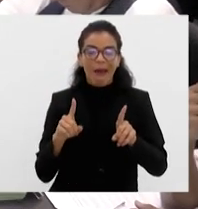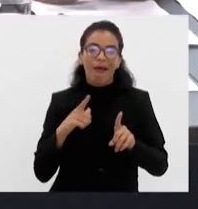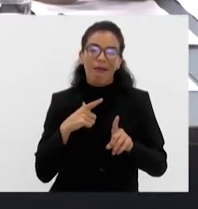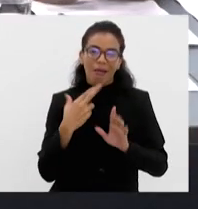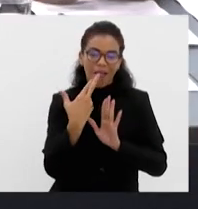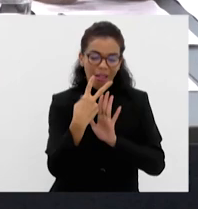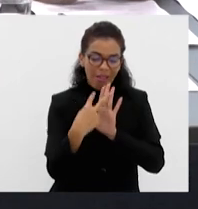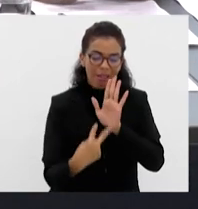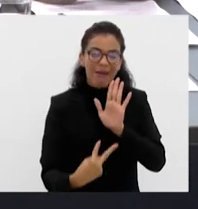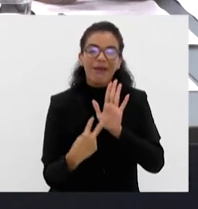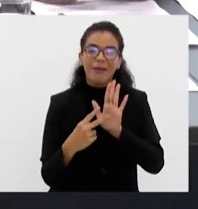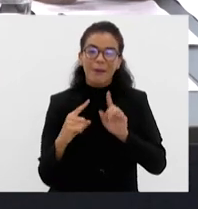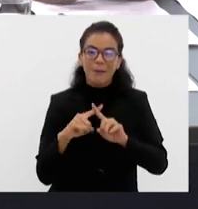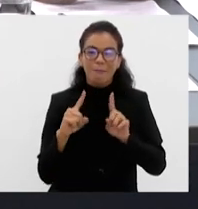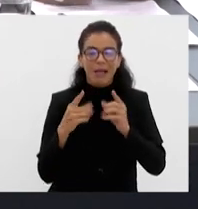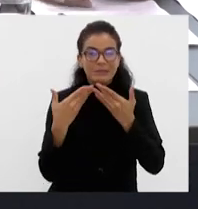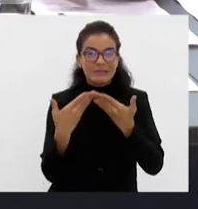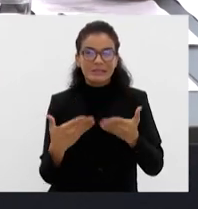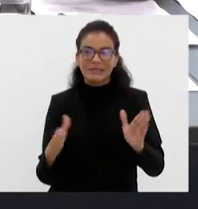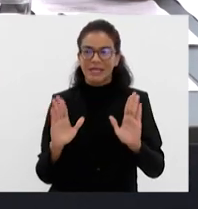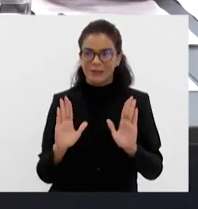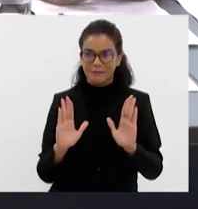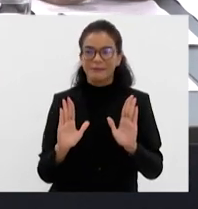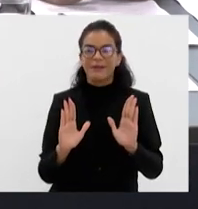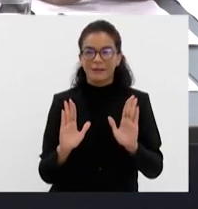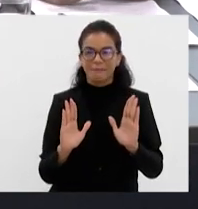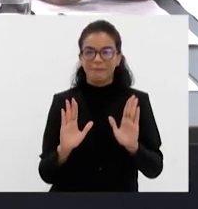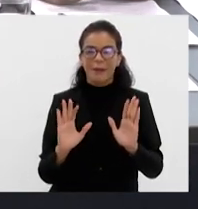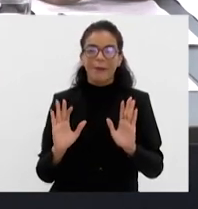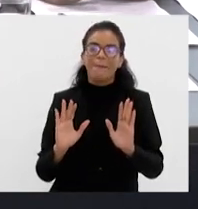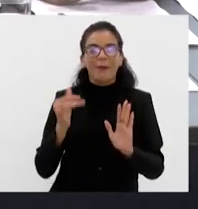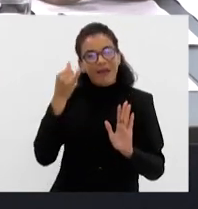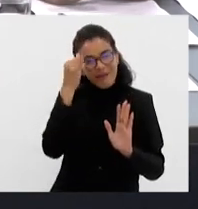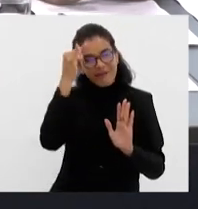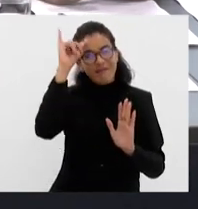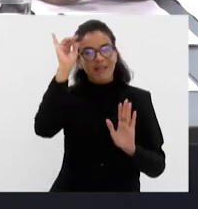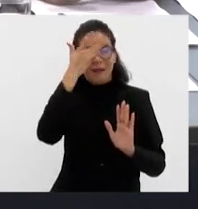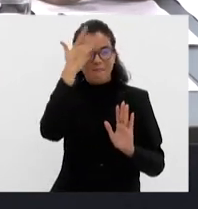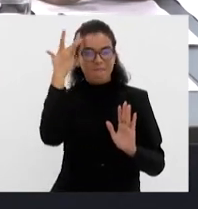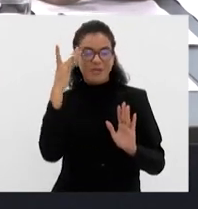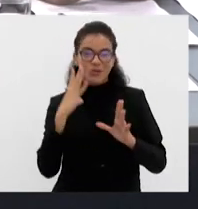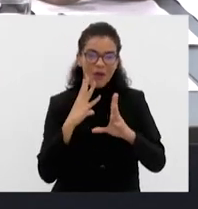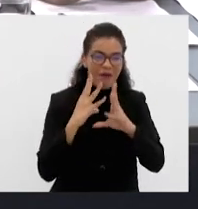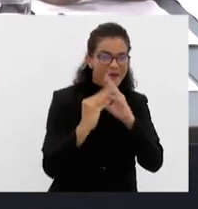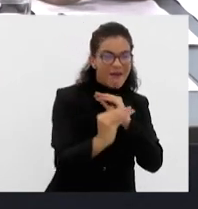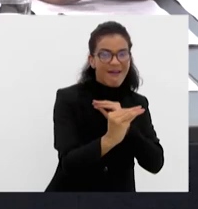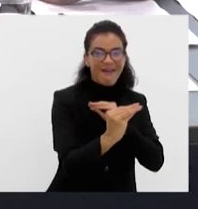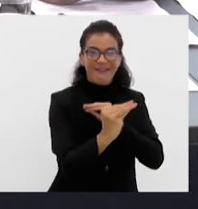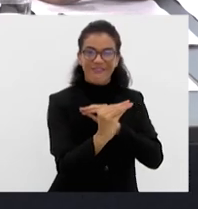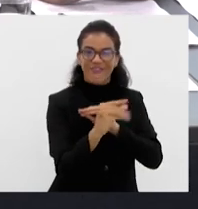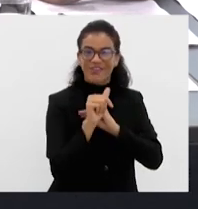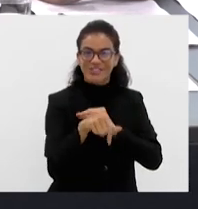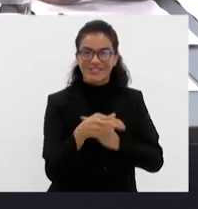redação mais ampla possível para que ninguém tenha subterfúgio de fugir